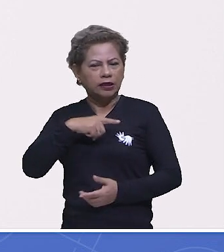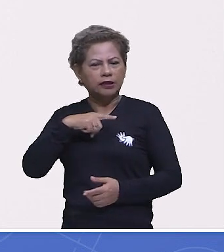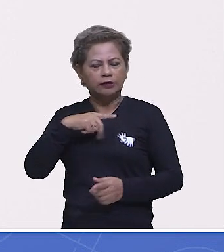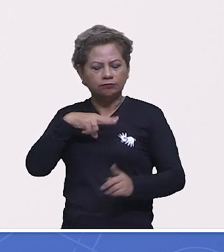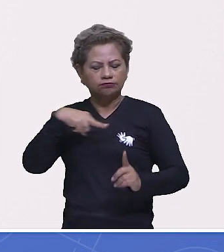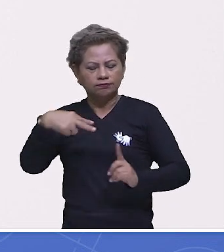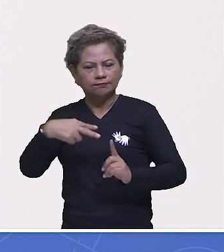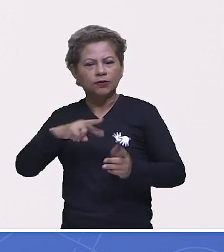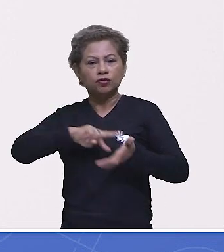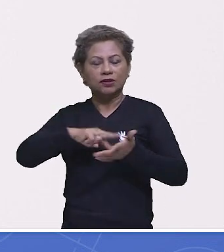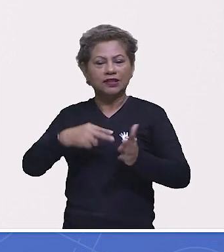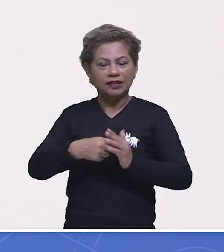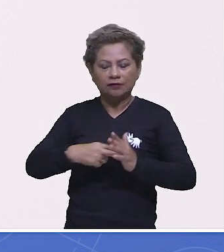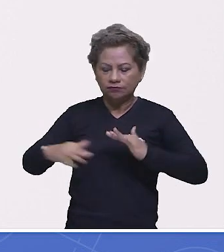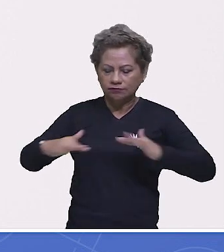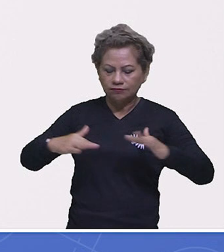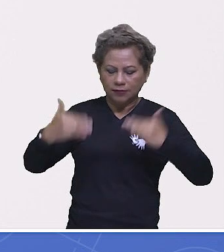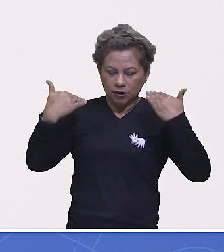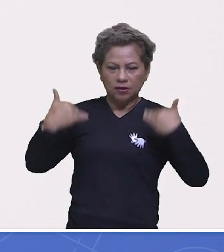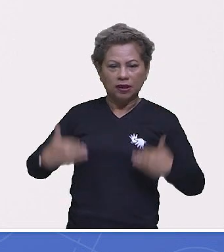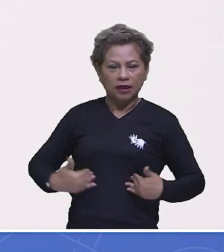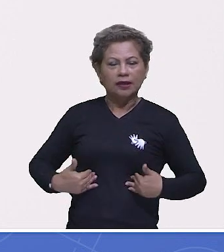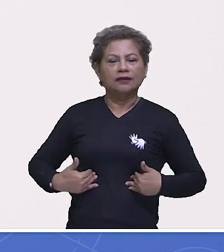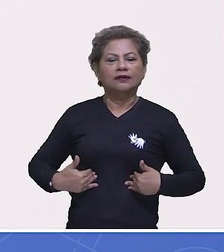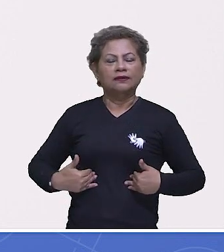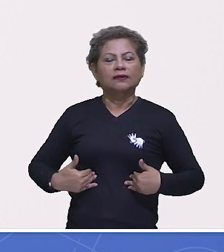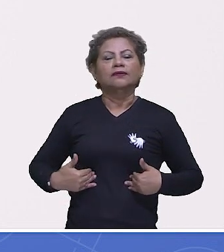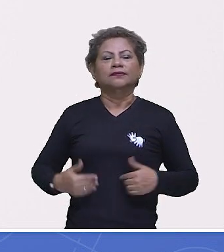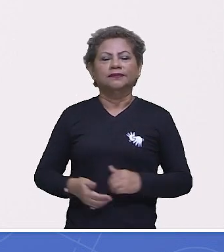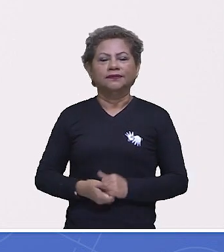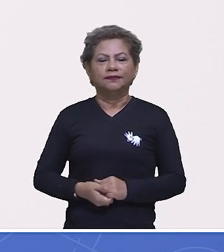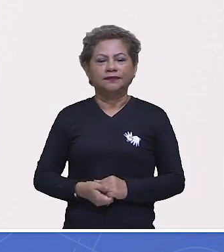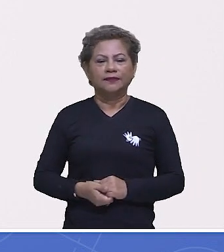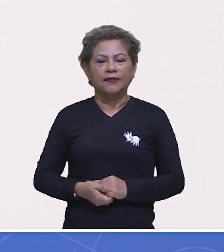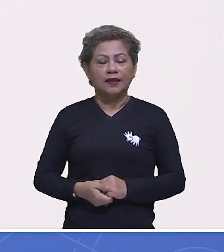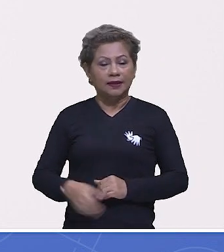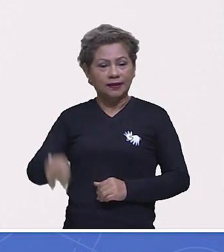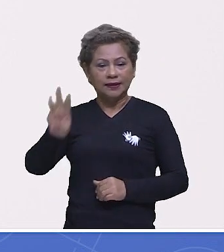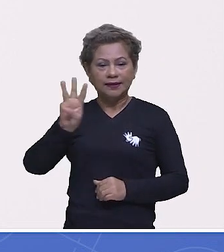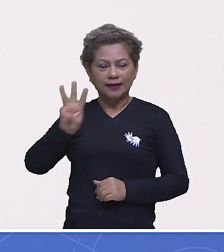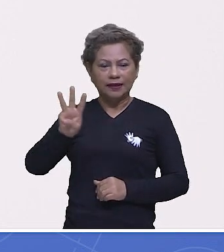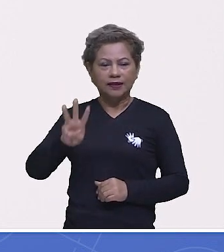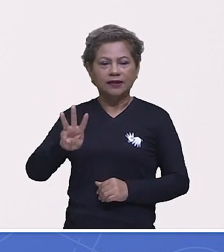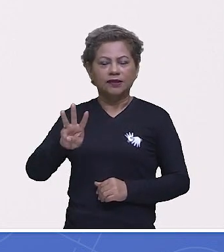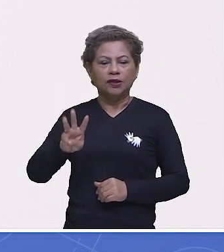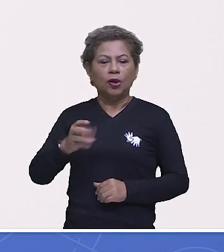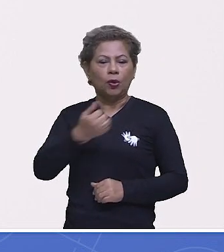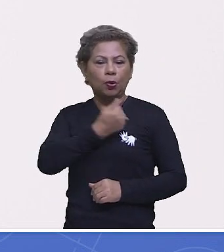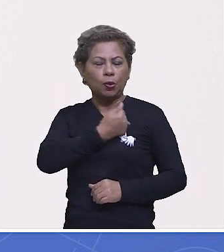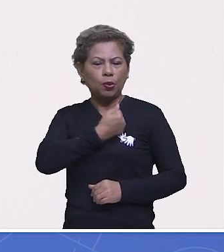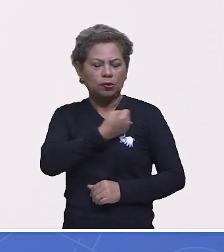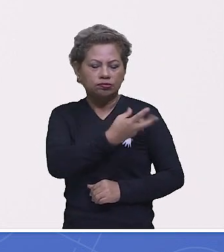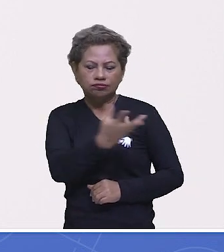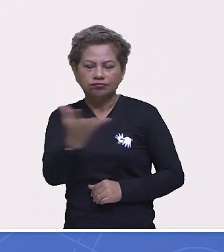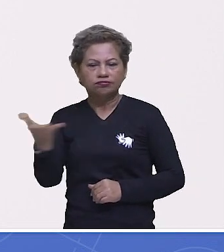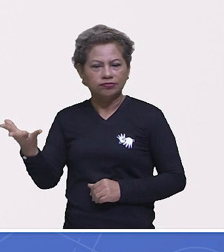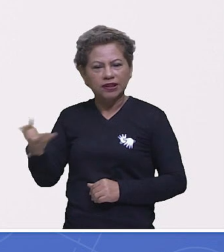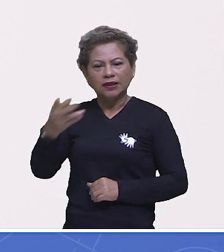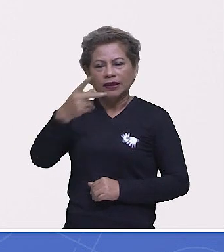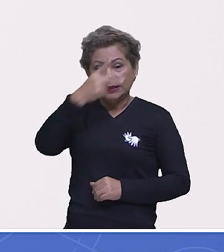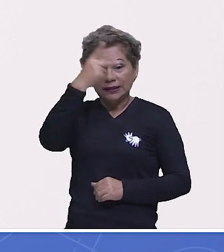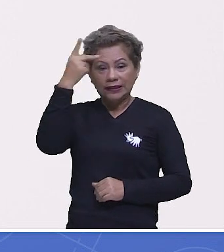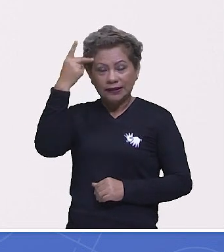numa sequência de movimentos coreografados. 3. Quanto ao número de participantes,